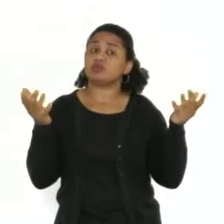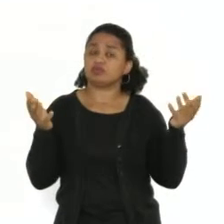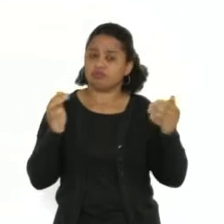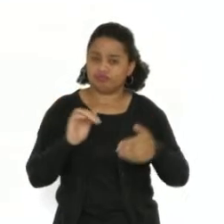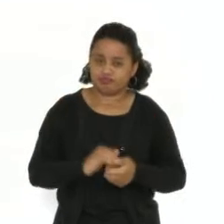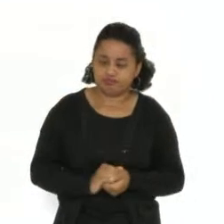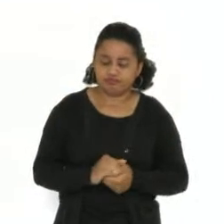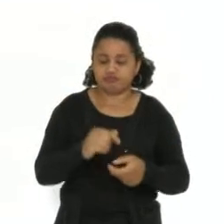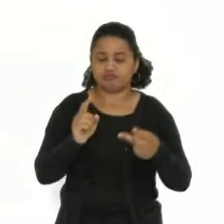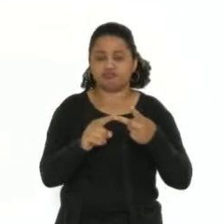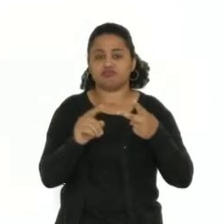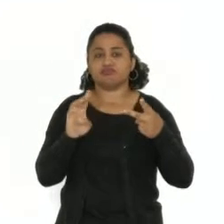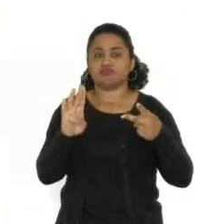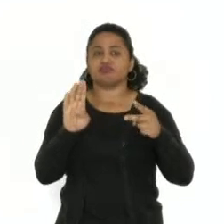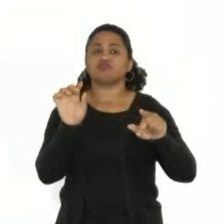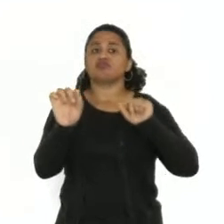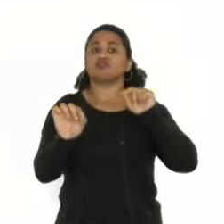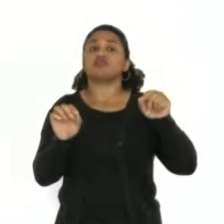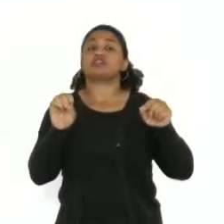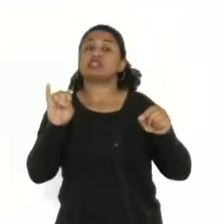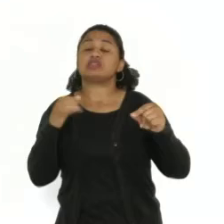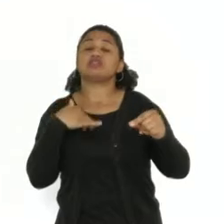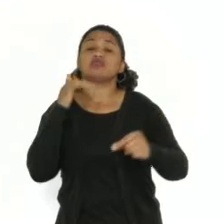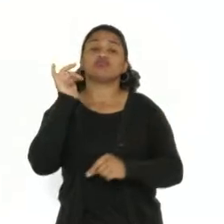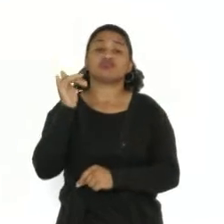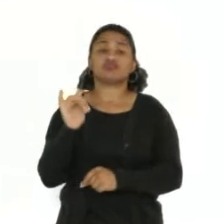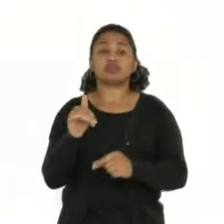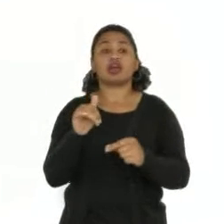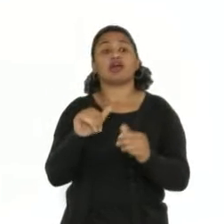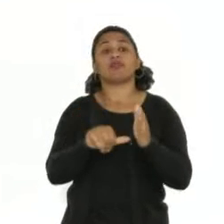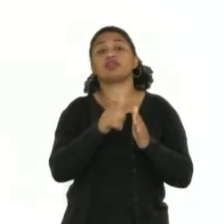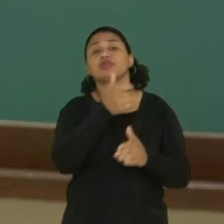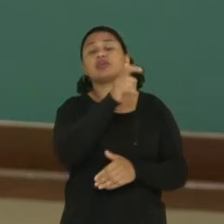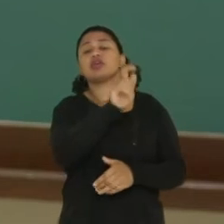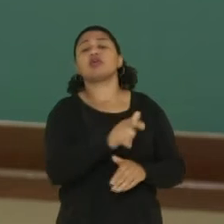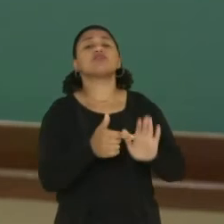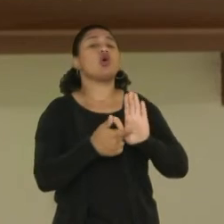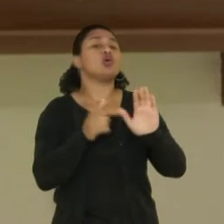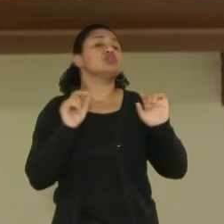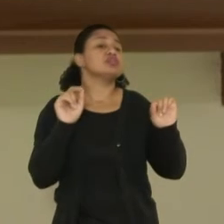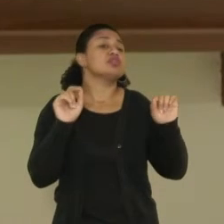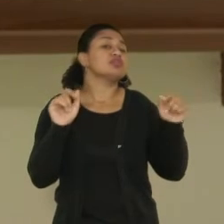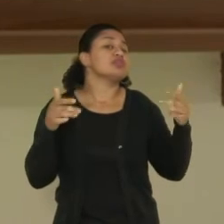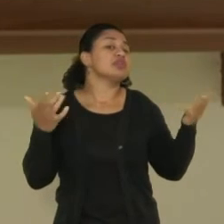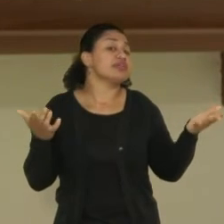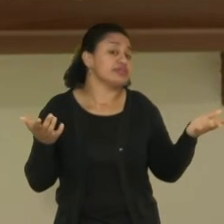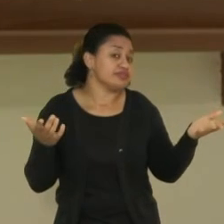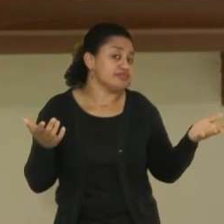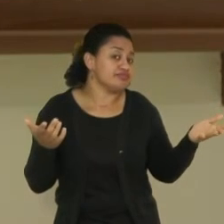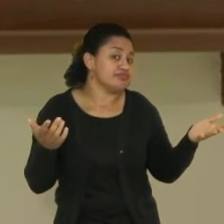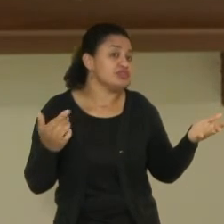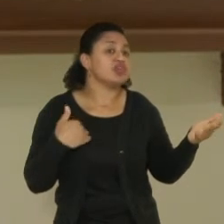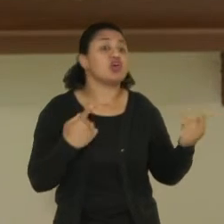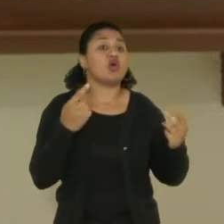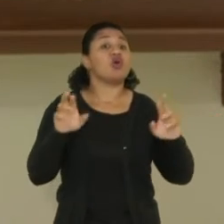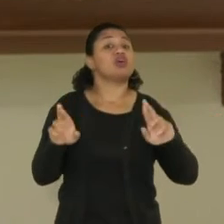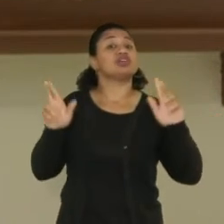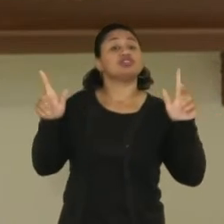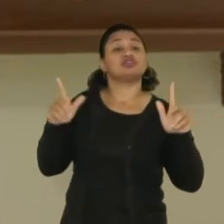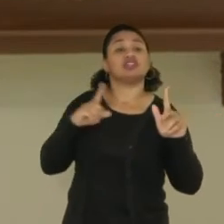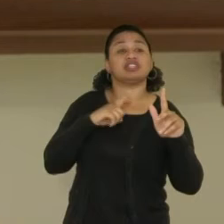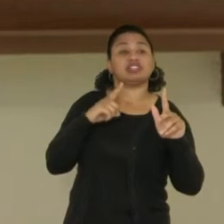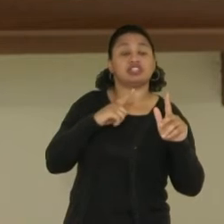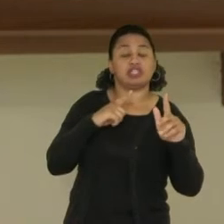E na letra B, se for narrado em primeira pessoa, o que demonstra? Ou seja, qual é a diferença quando